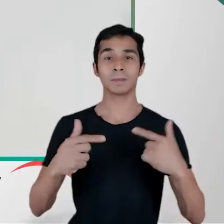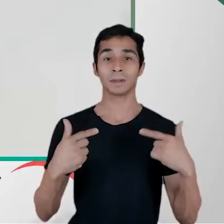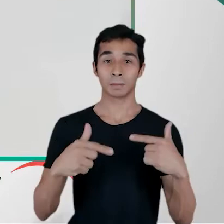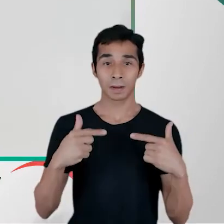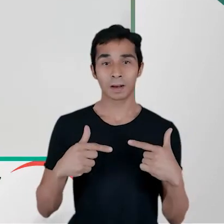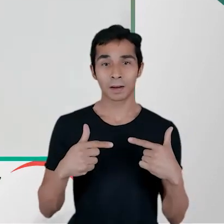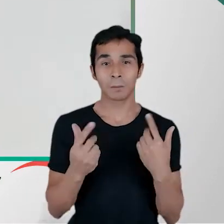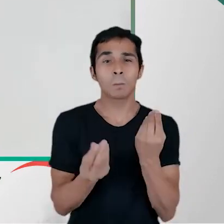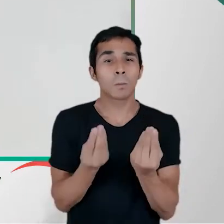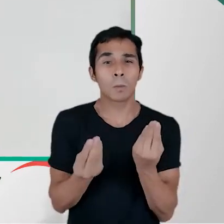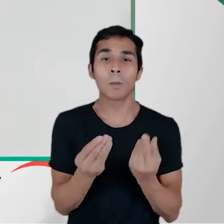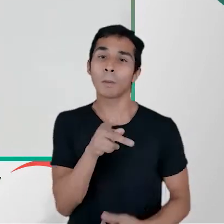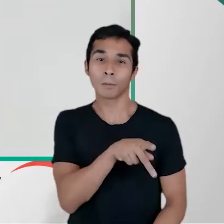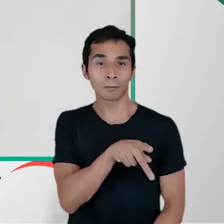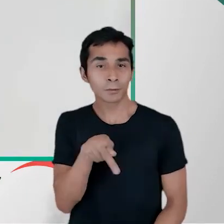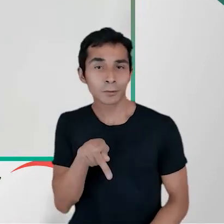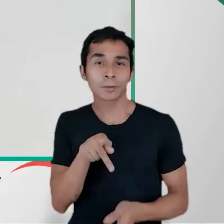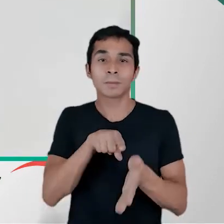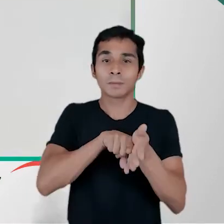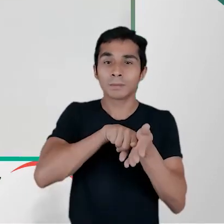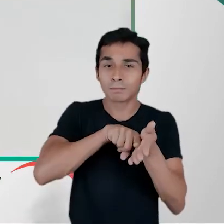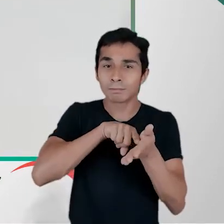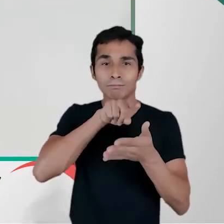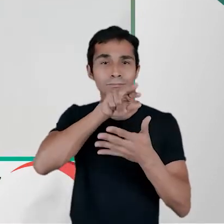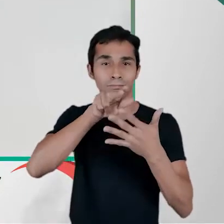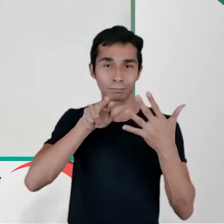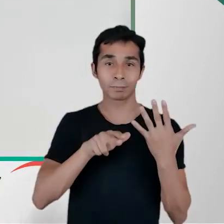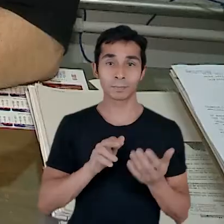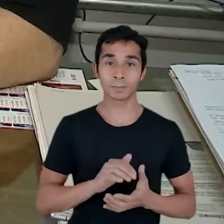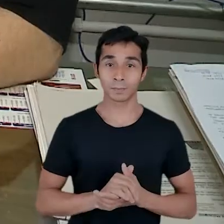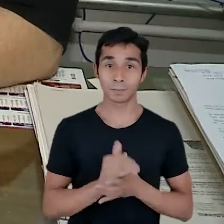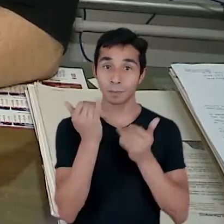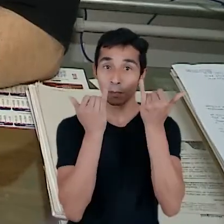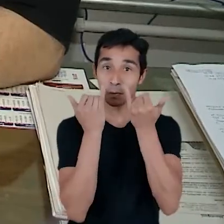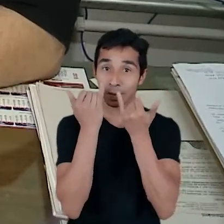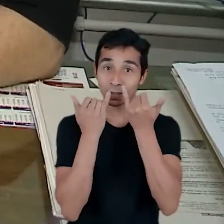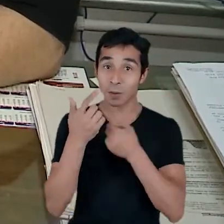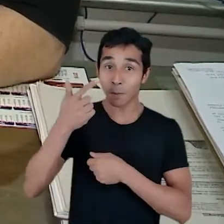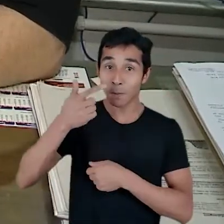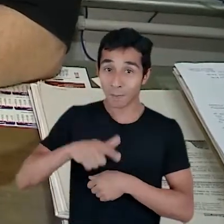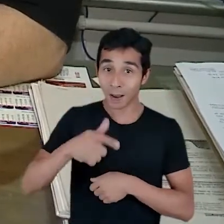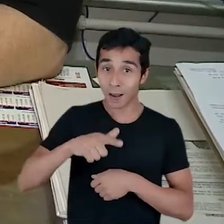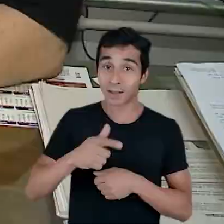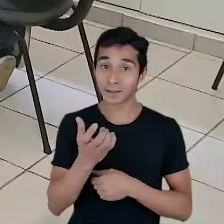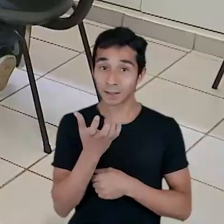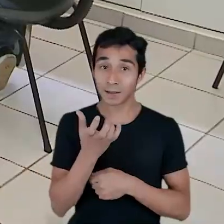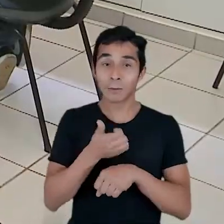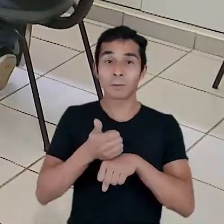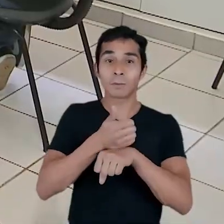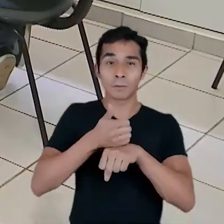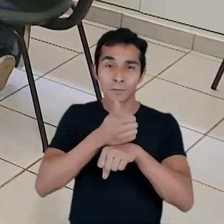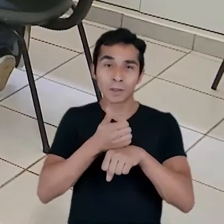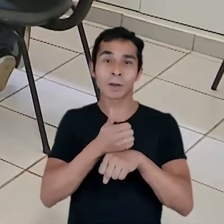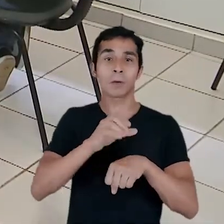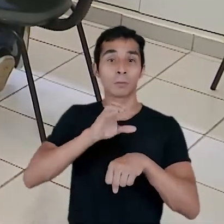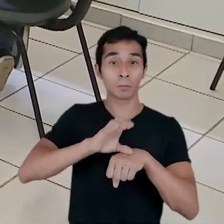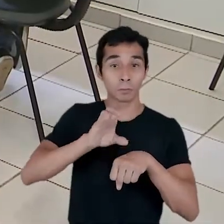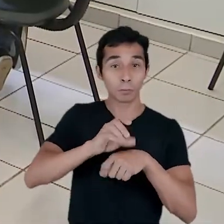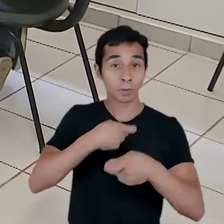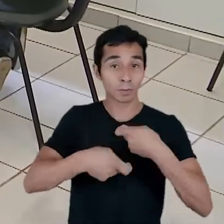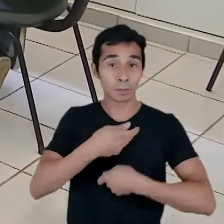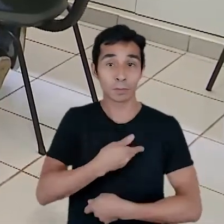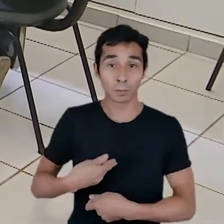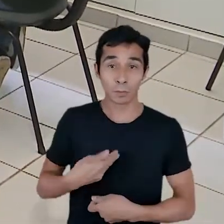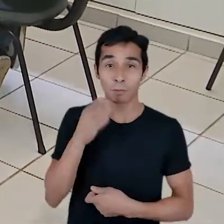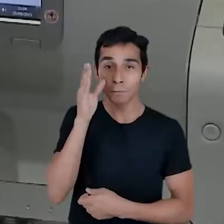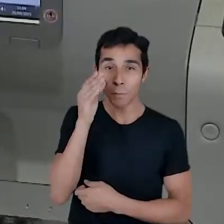ensino, enquanto docente, pesquisador, entre outras coisas mais. Para saber mais sobre a profissão e o curso de administração